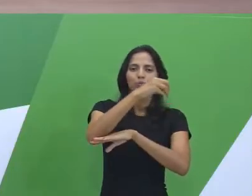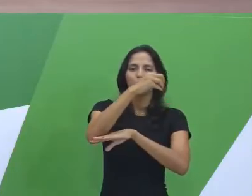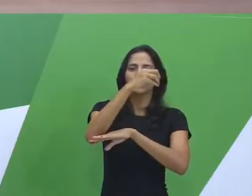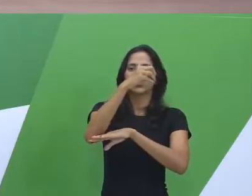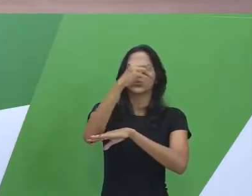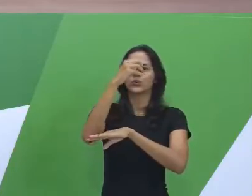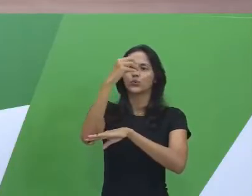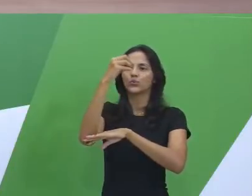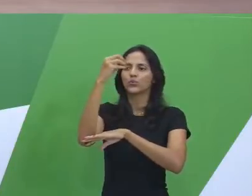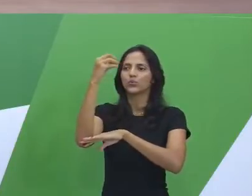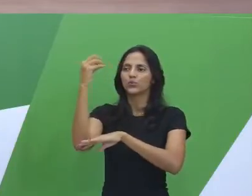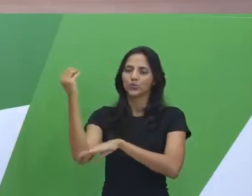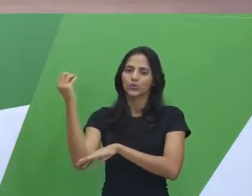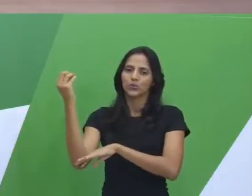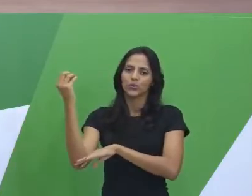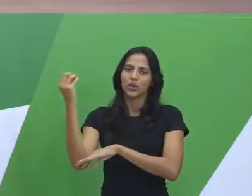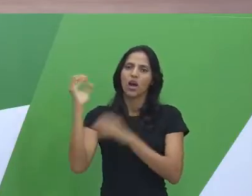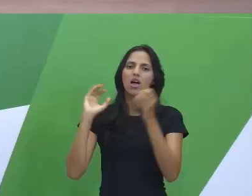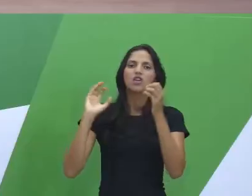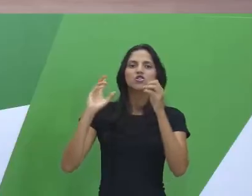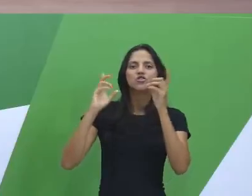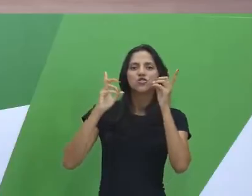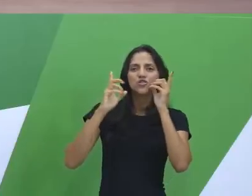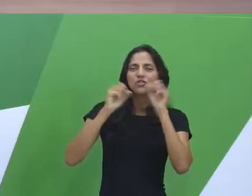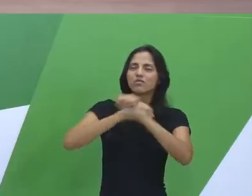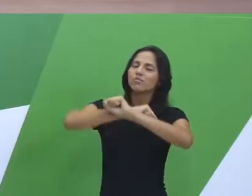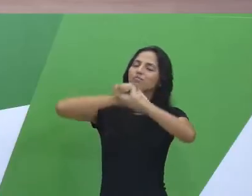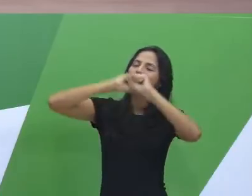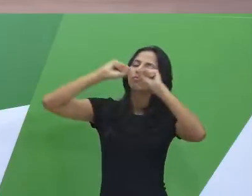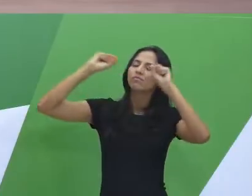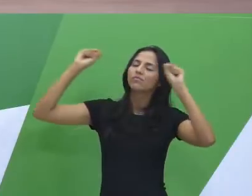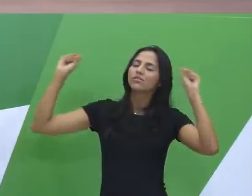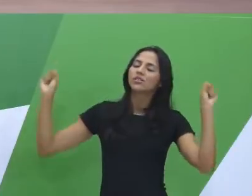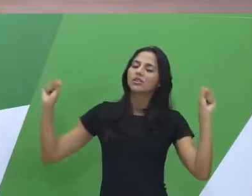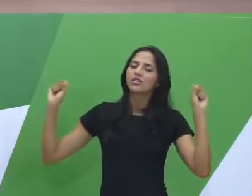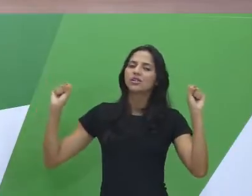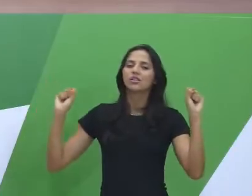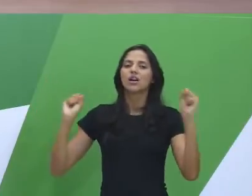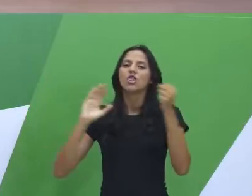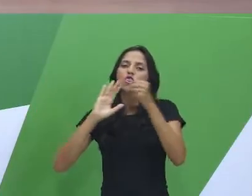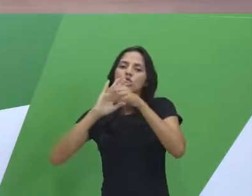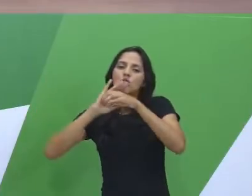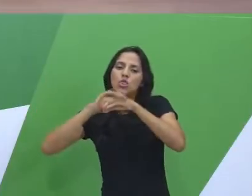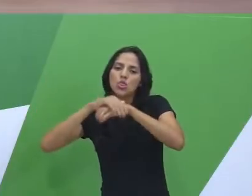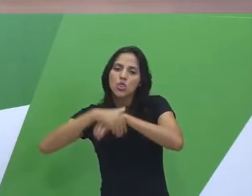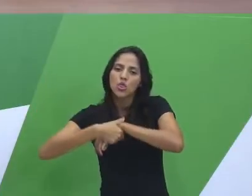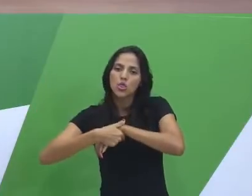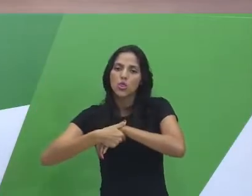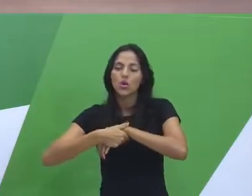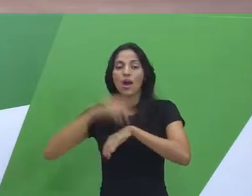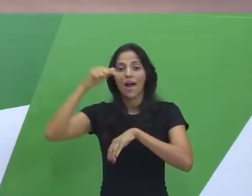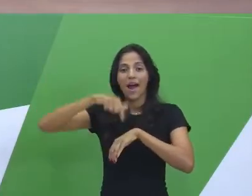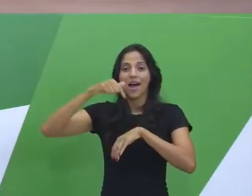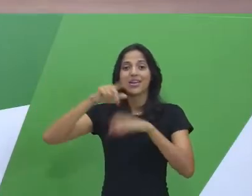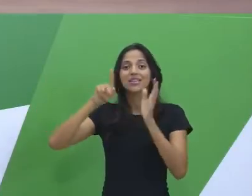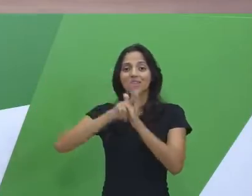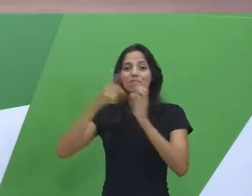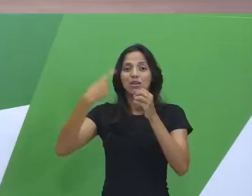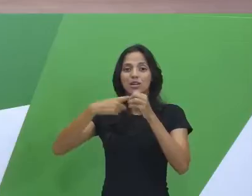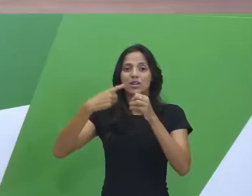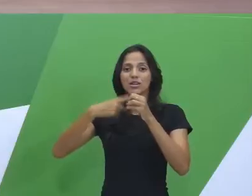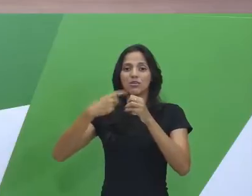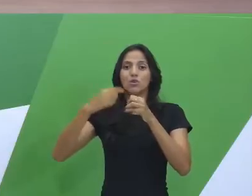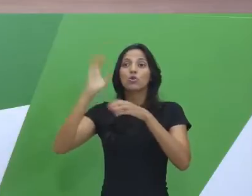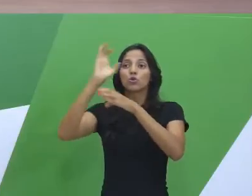mesmas proporções, nem mais nem menos. E essa coisa é vivenciada pelos nossos irmãos aqui amapaense.